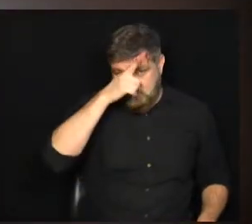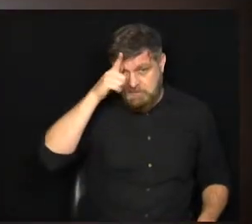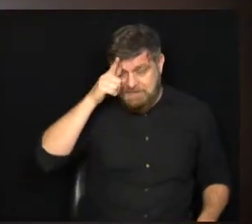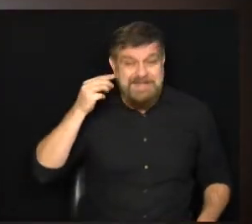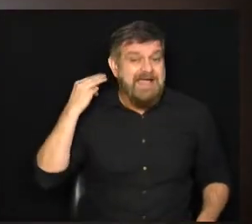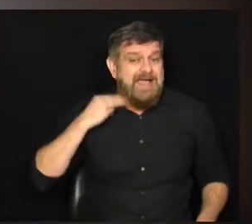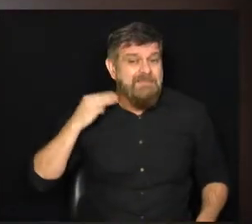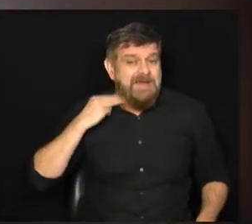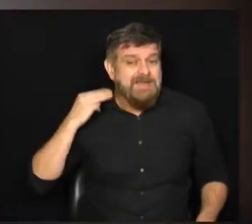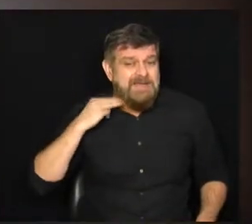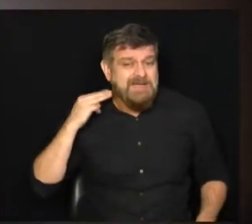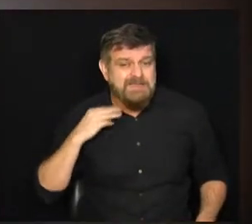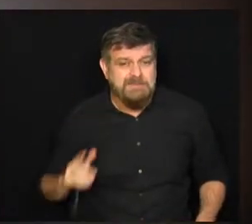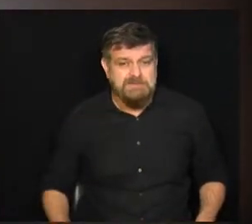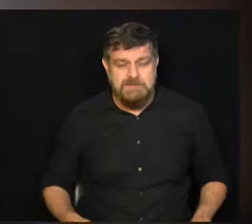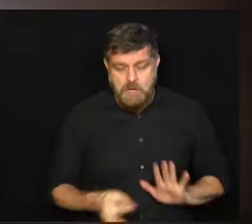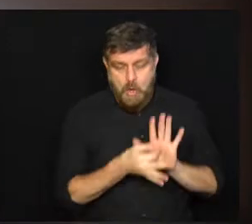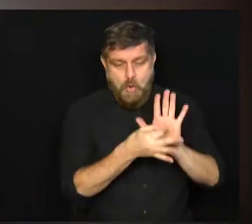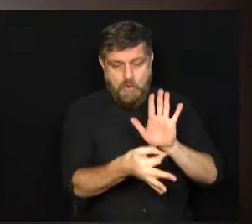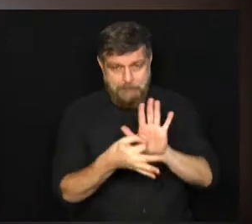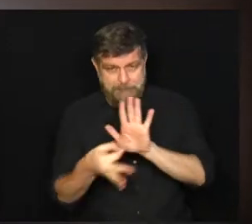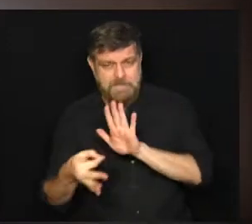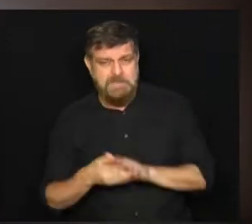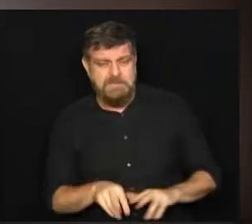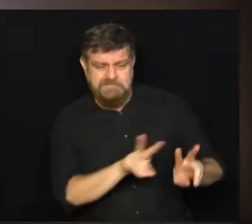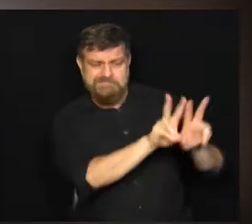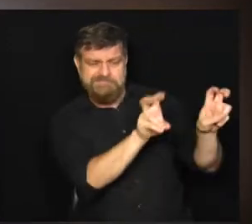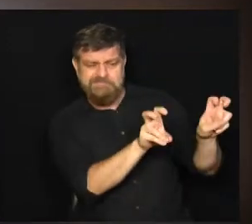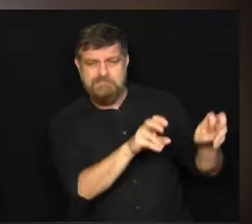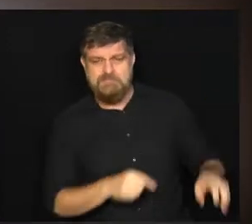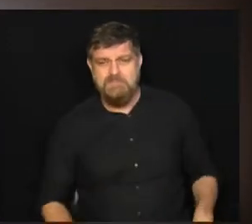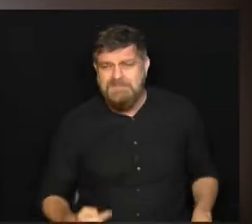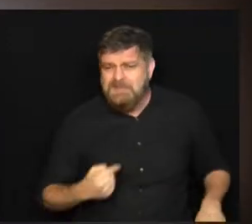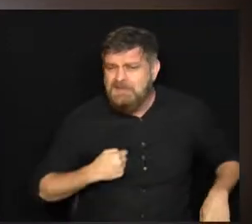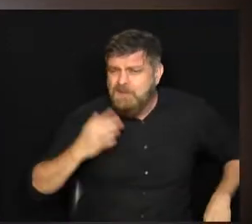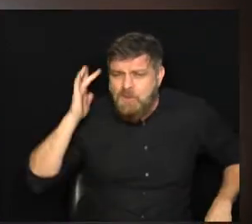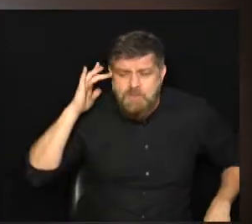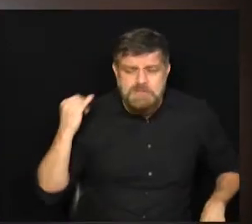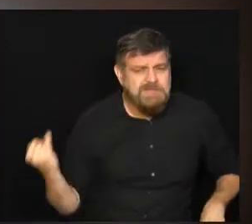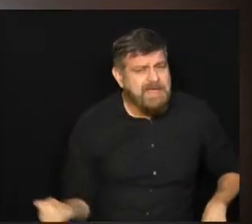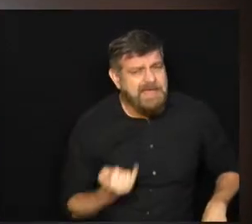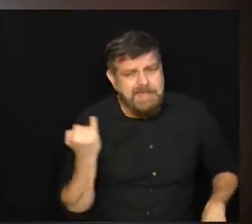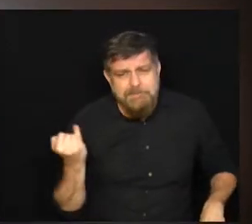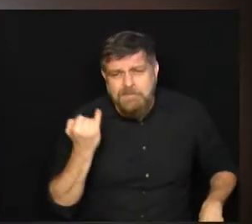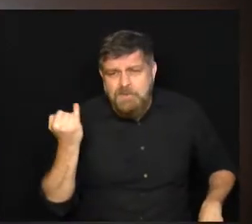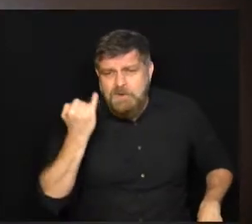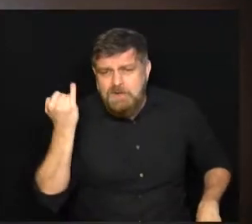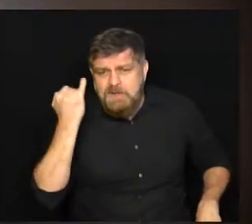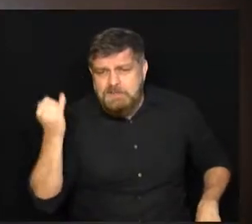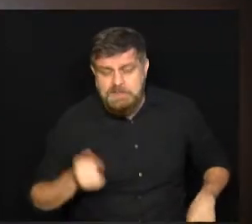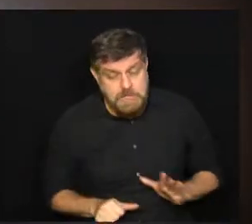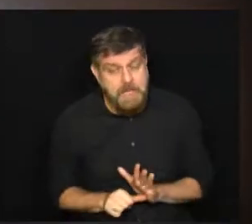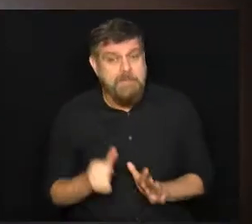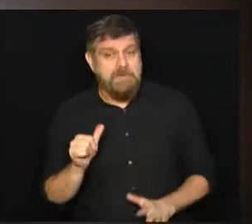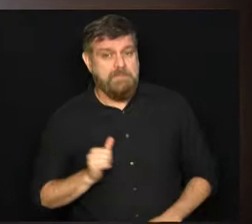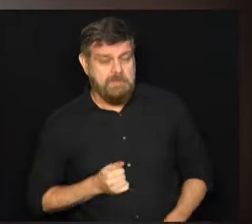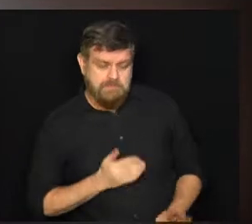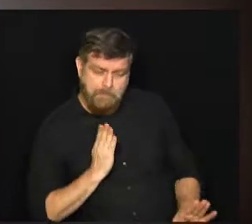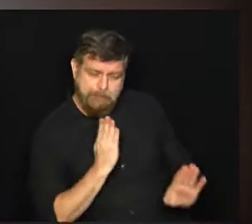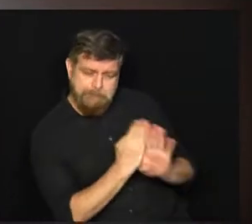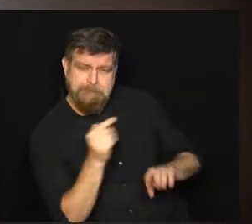Mariana Conte emitiram opiniões sobre o caso. Eu acho que é importante, primeiro,